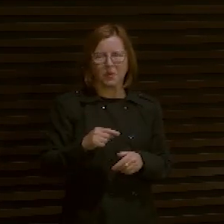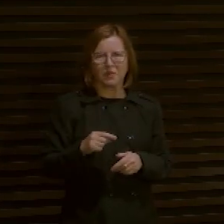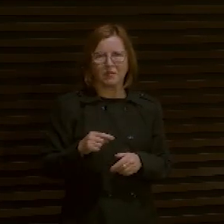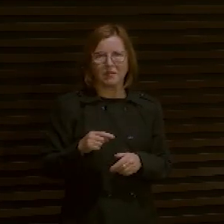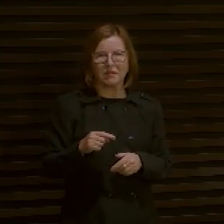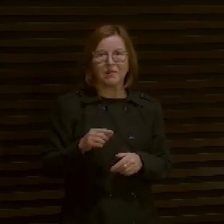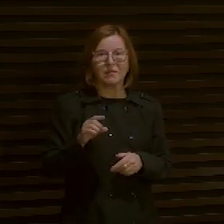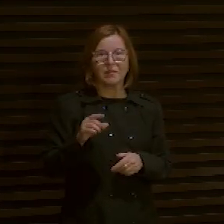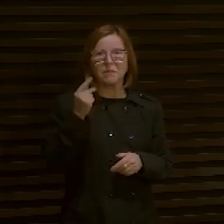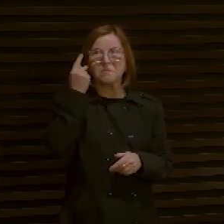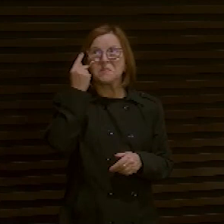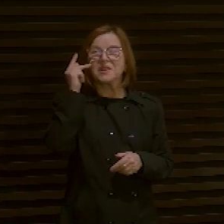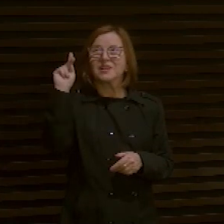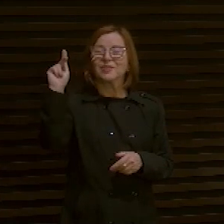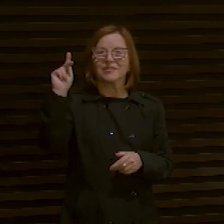glória.